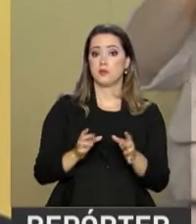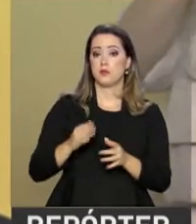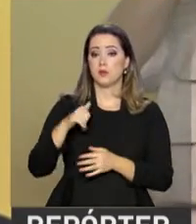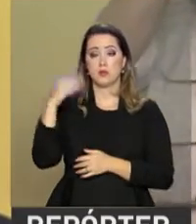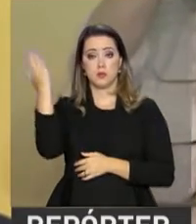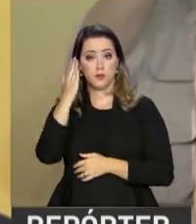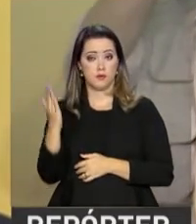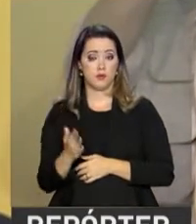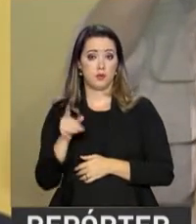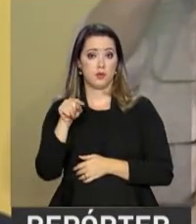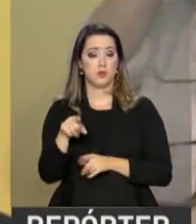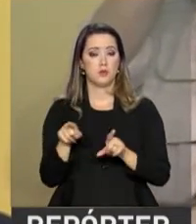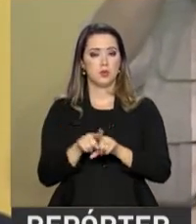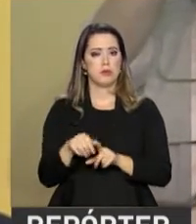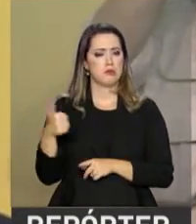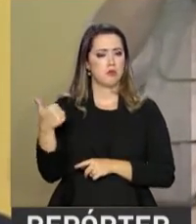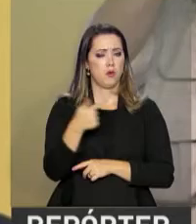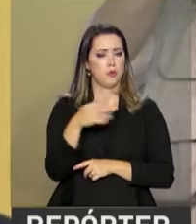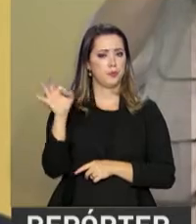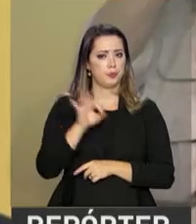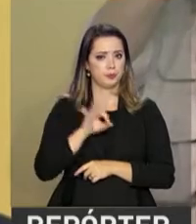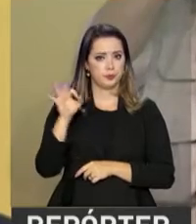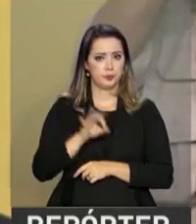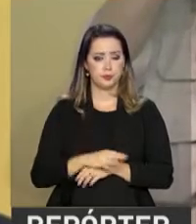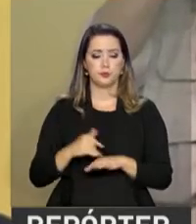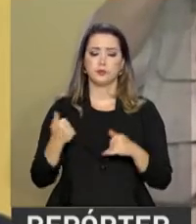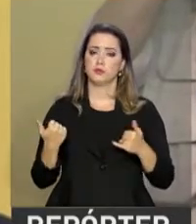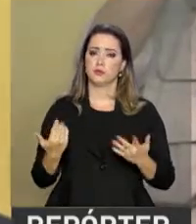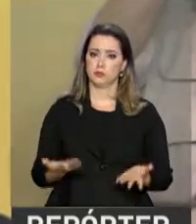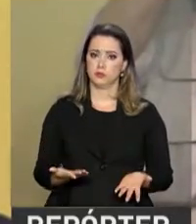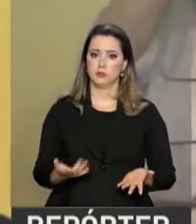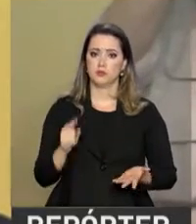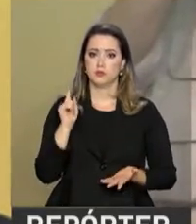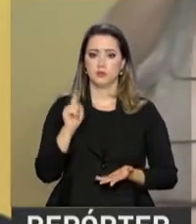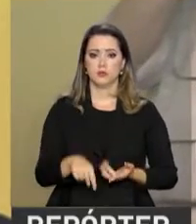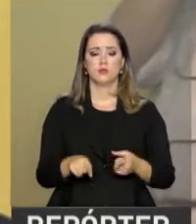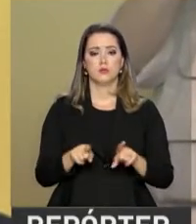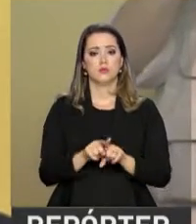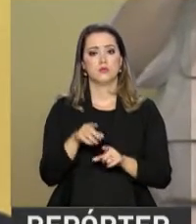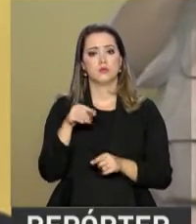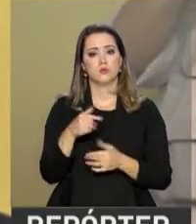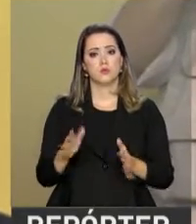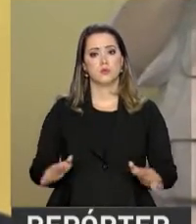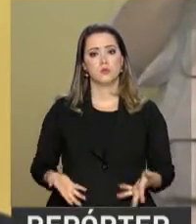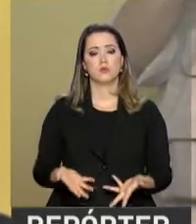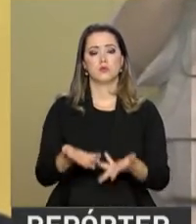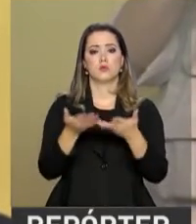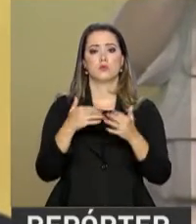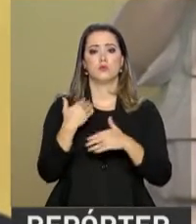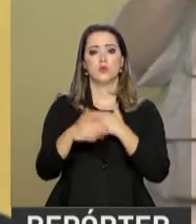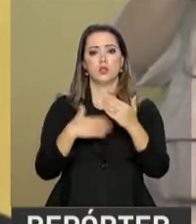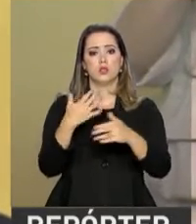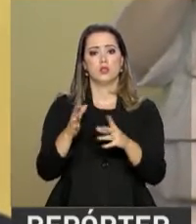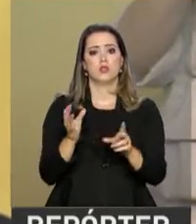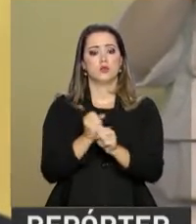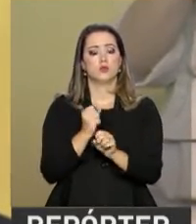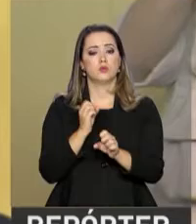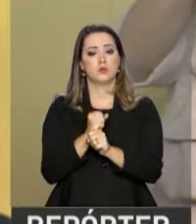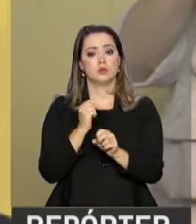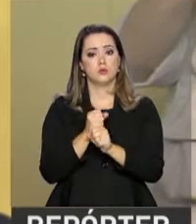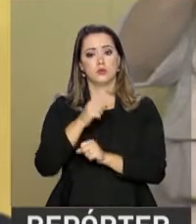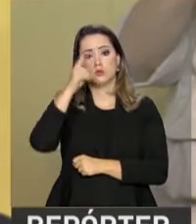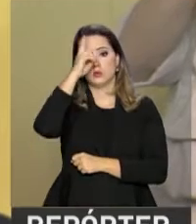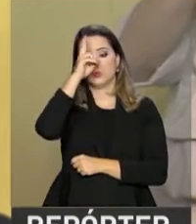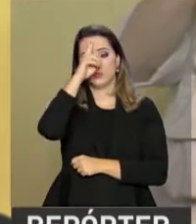agrícolas, cerca de 17%. Aliás, isto proporcionou um saldo histórico em